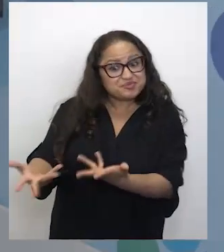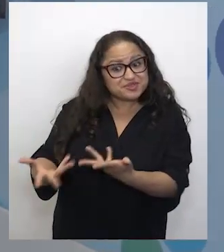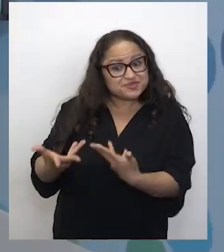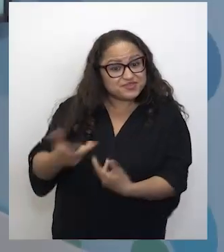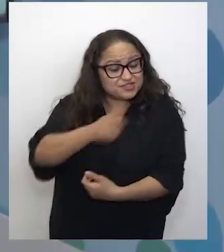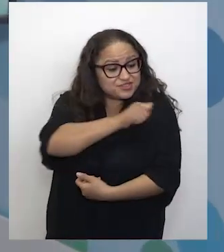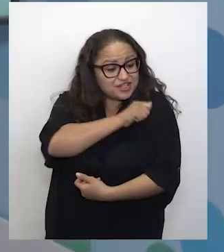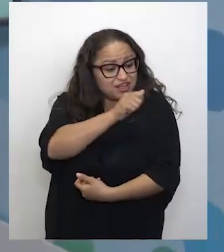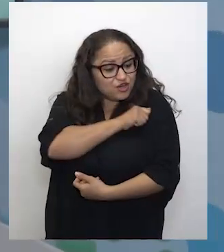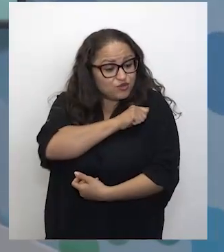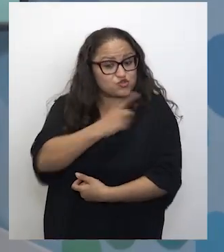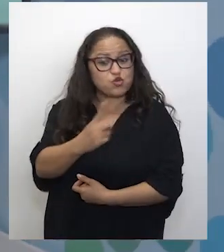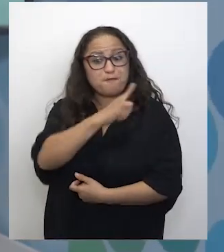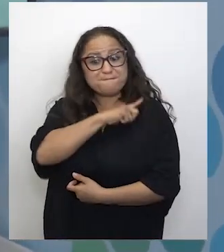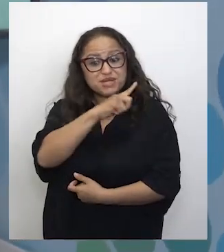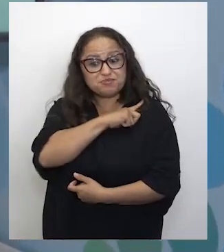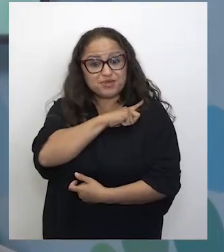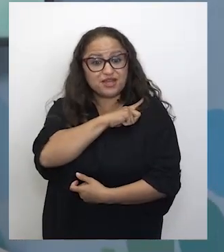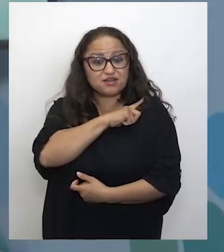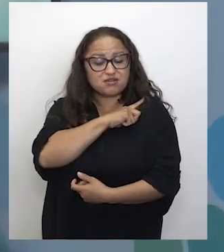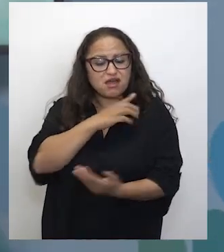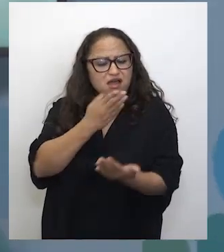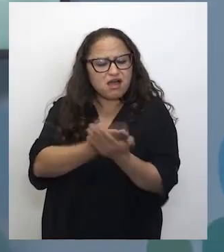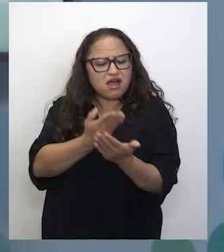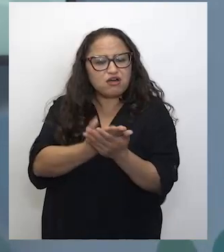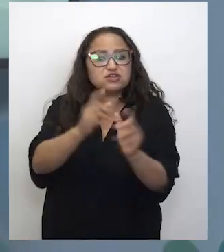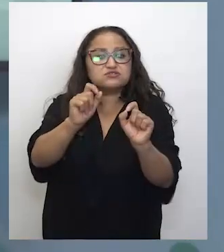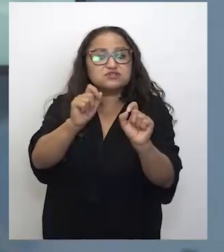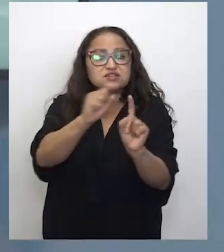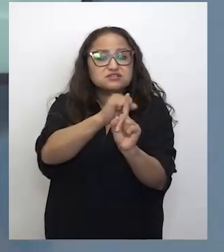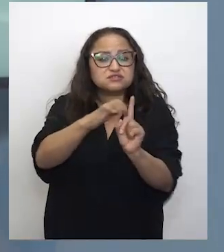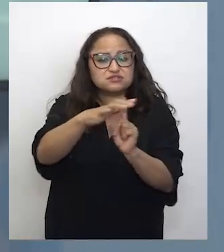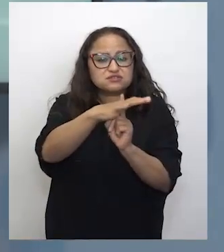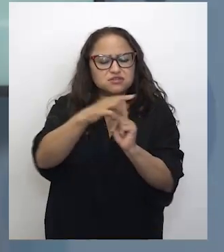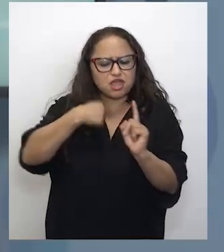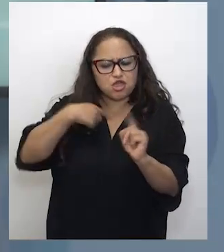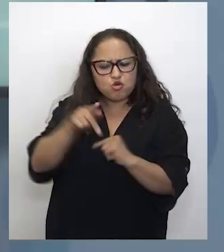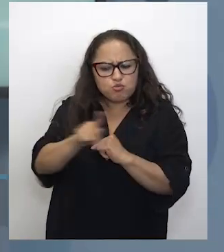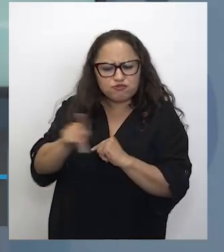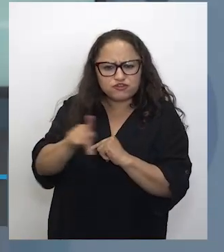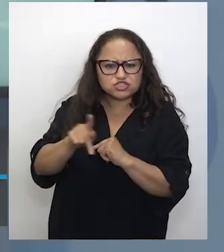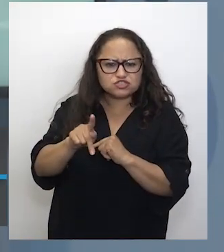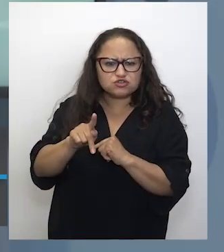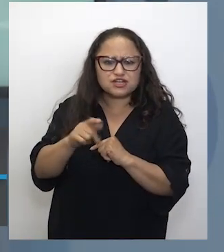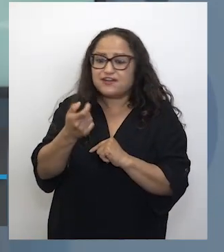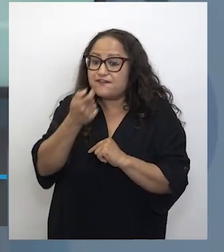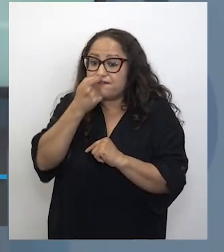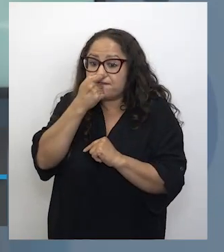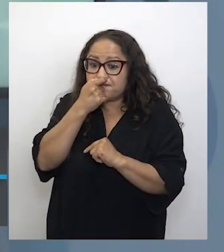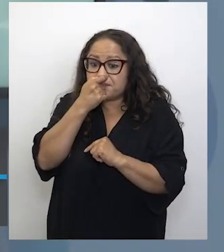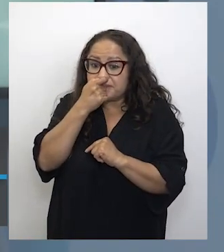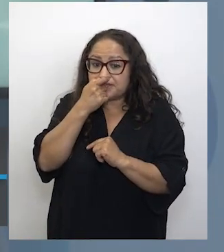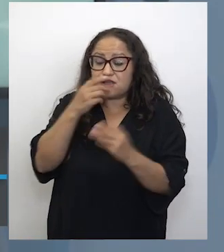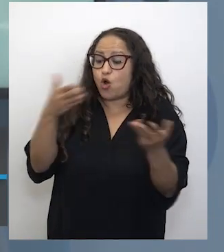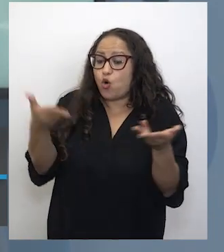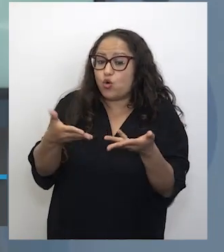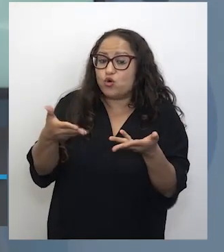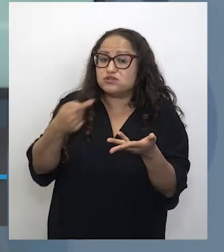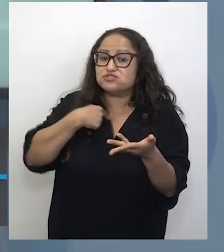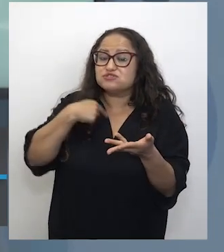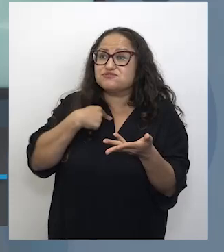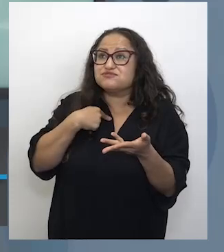estudantes aí do nosso primeirão para mais uma aula de sócio, né? Eu sou a professora Fabiana e hoje, como eu falei para vocês,